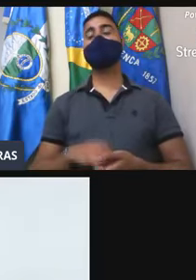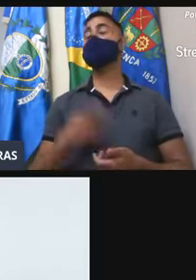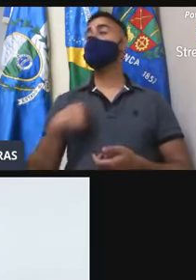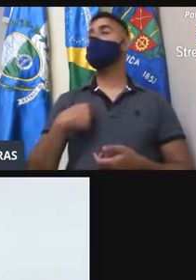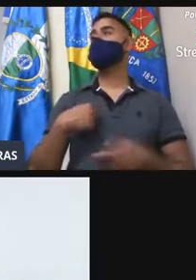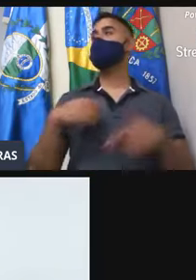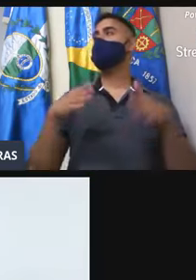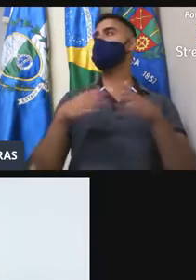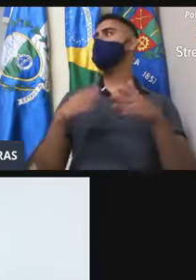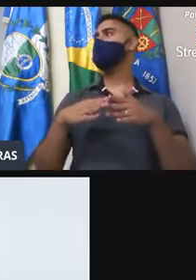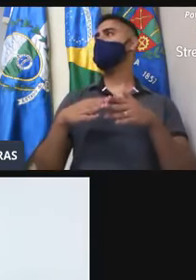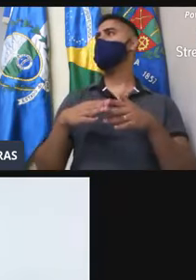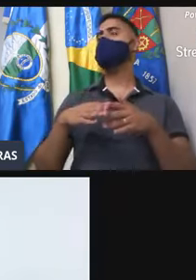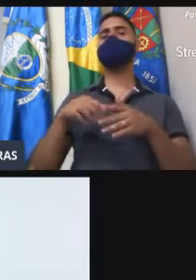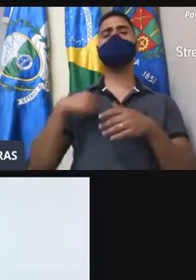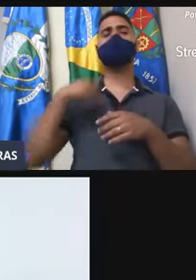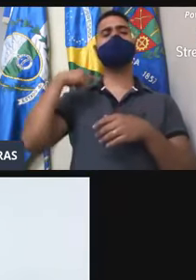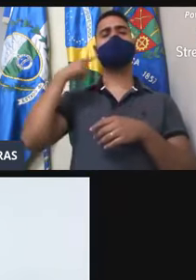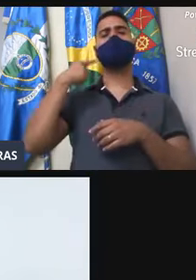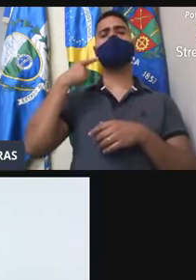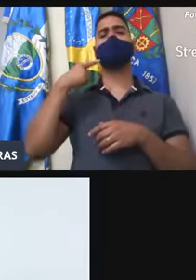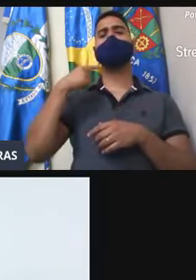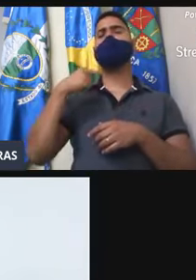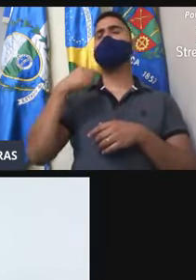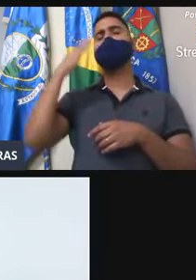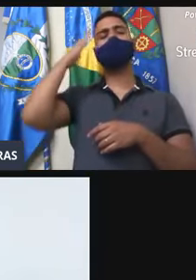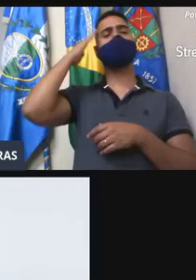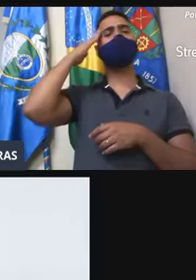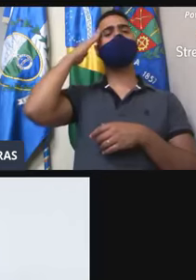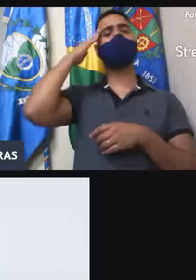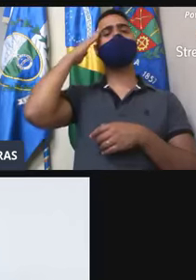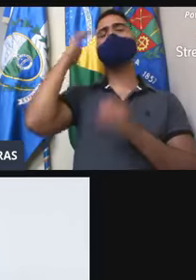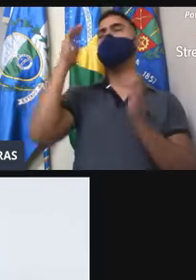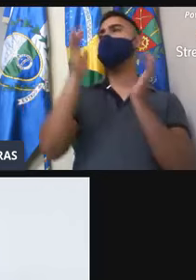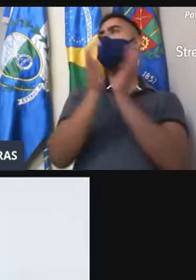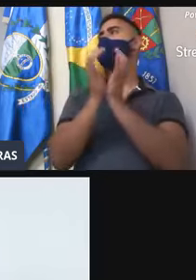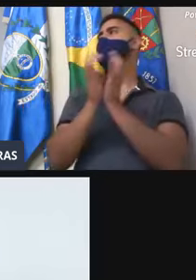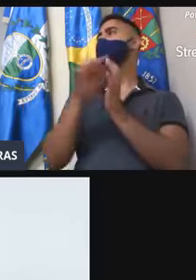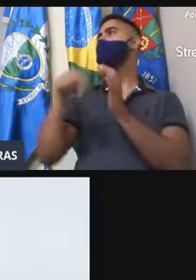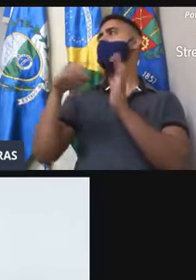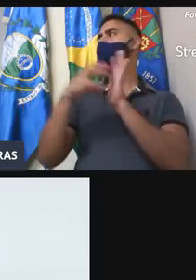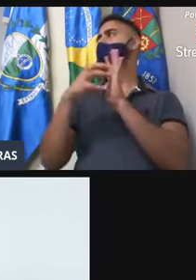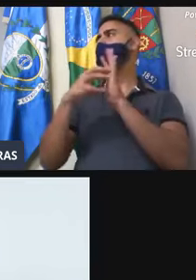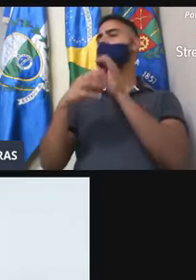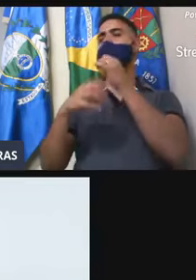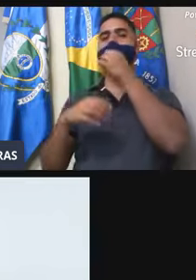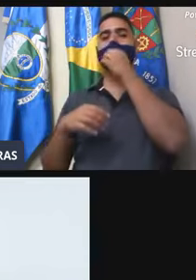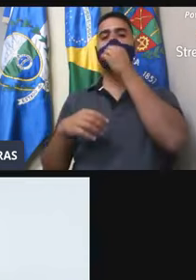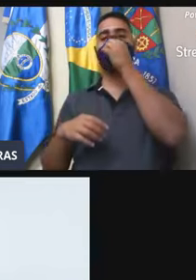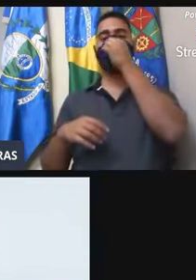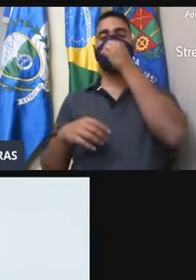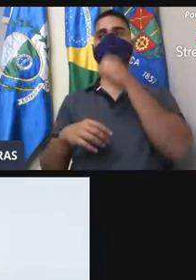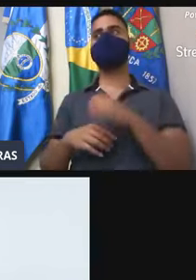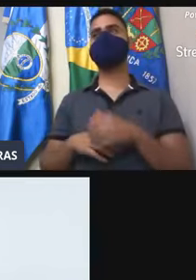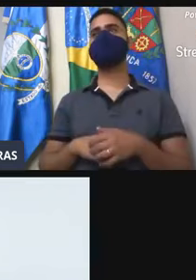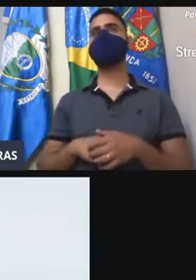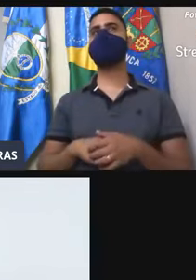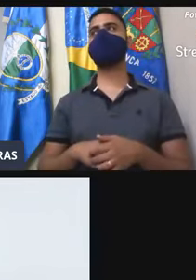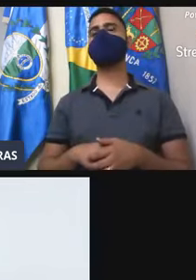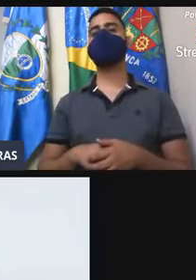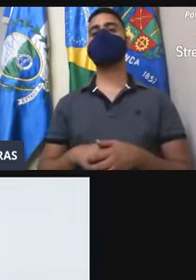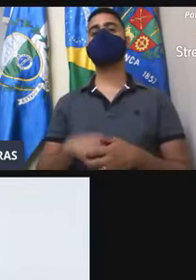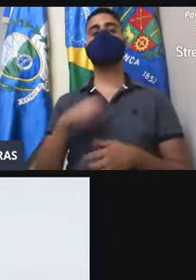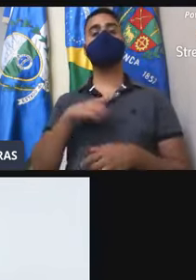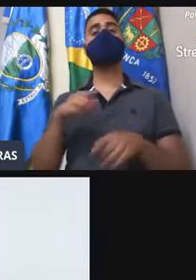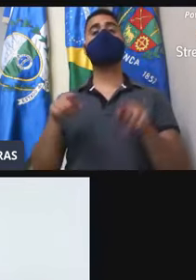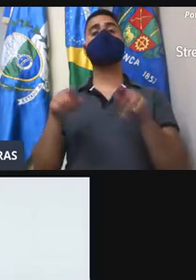ao doutor Fabrício, meu advogado, para ver com a equipe aqui da casa, da mesa, e veio o